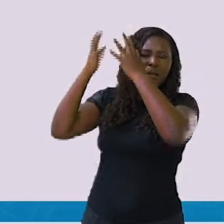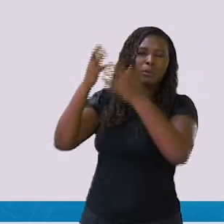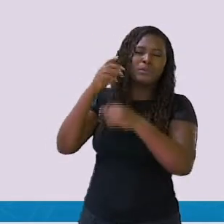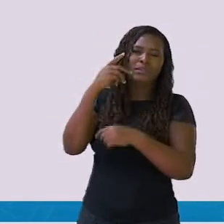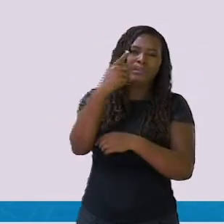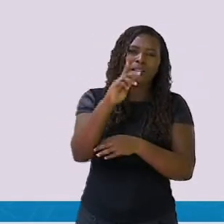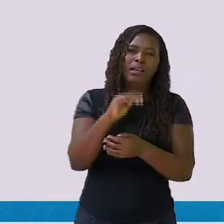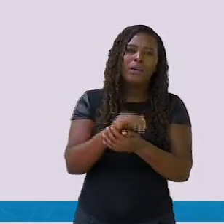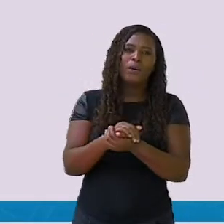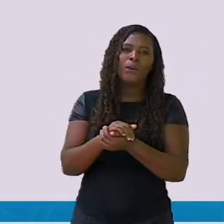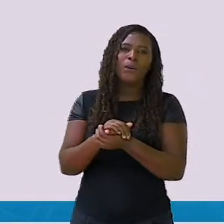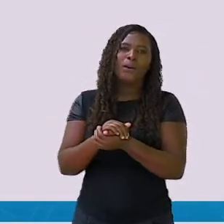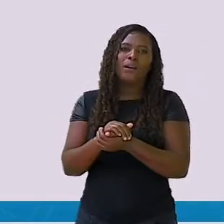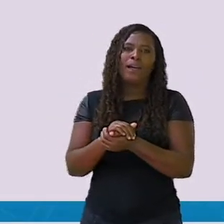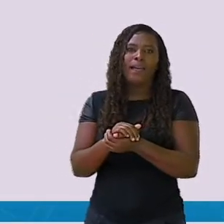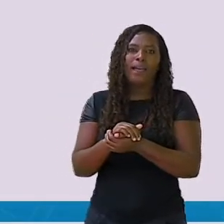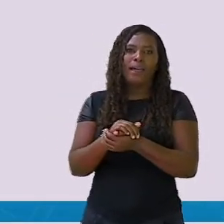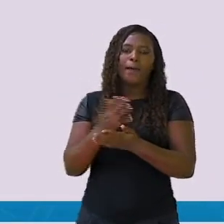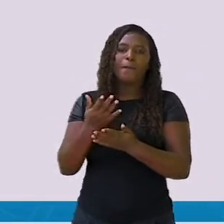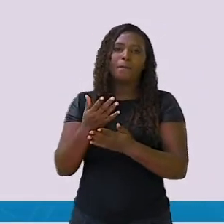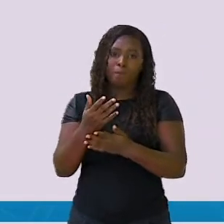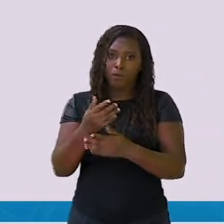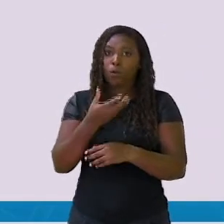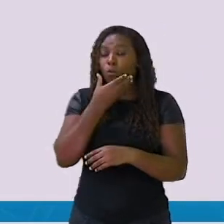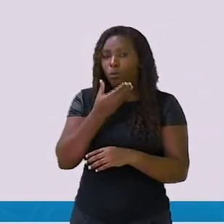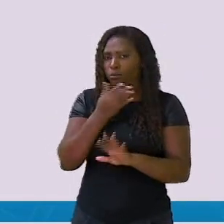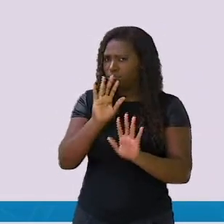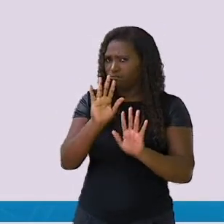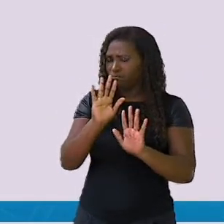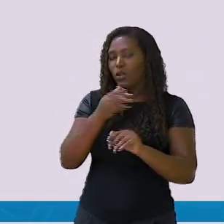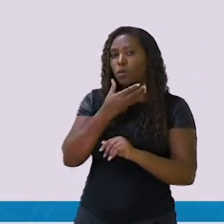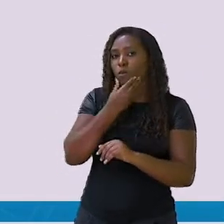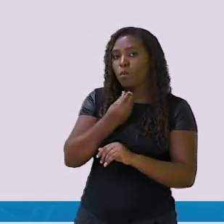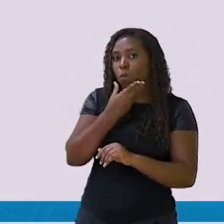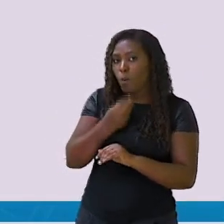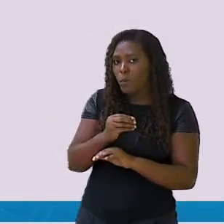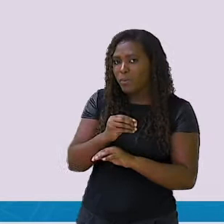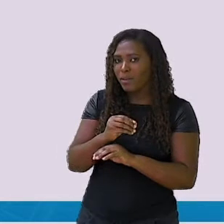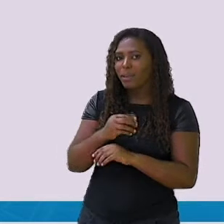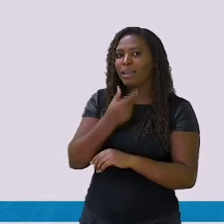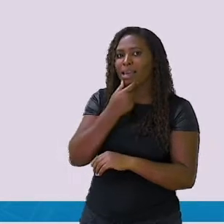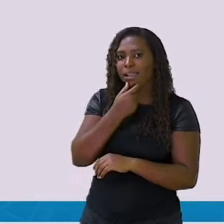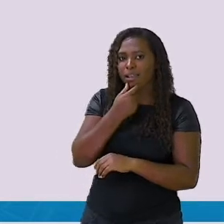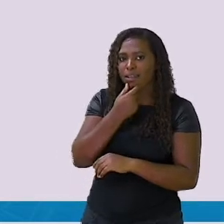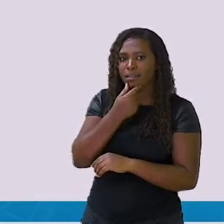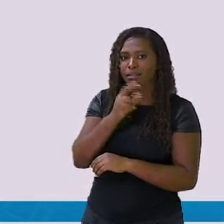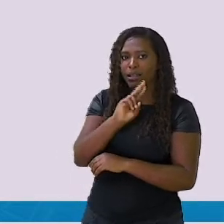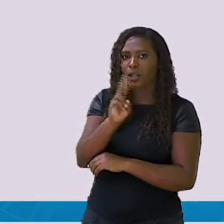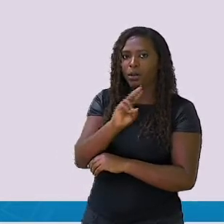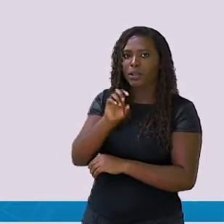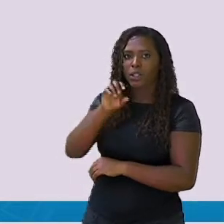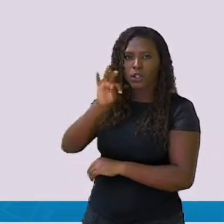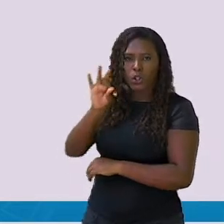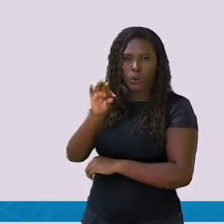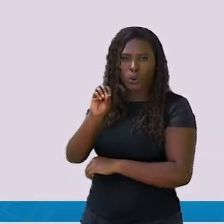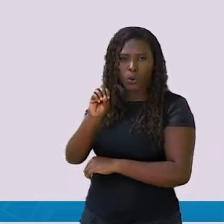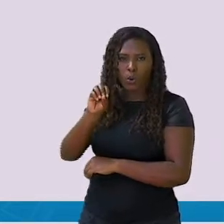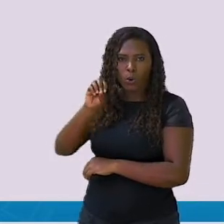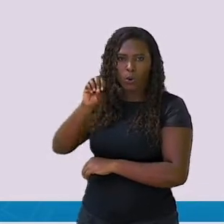aí um mapa mental, não. Ele foi criado pelo escritor inglês Tony Buzan, através